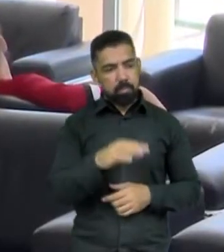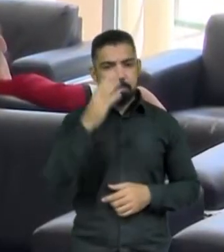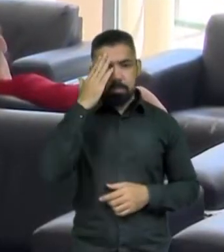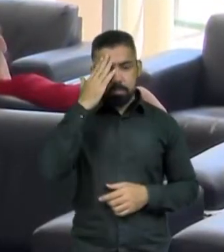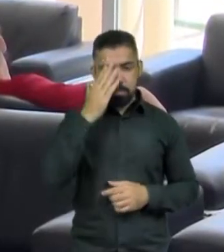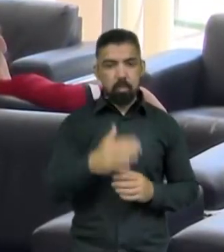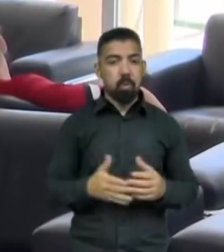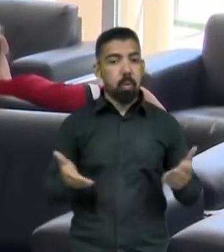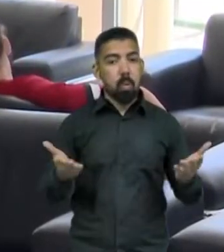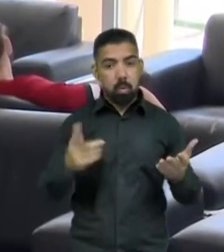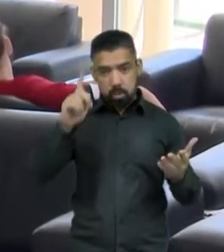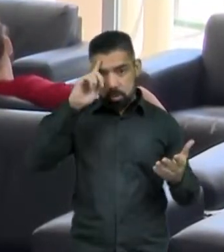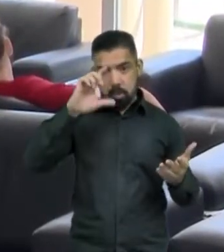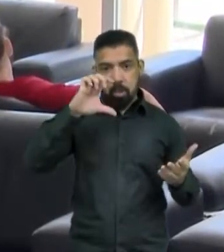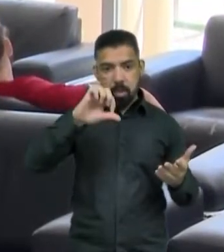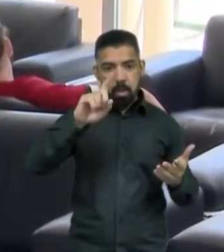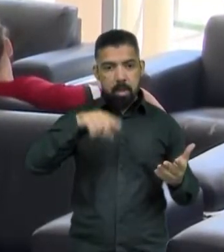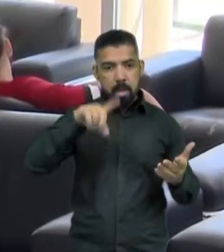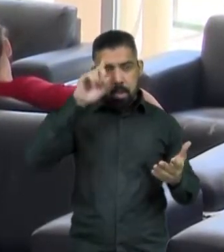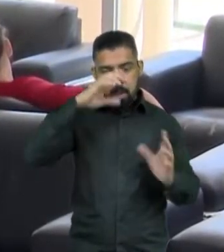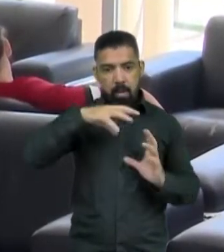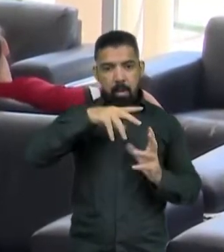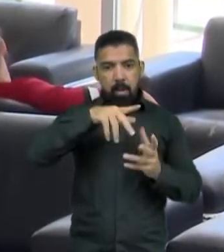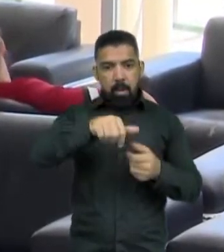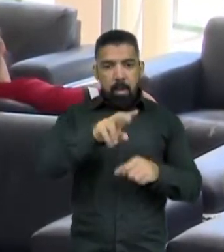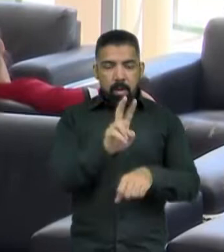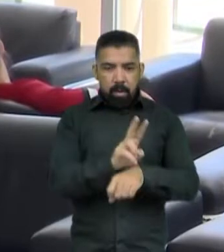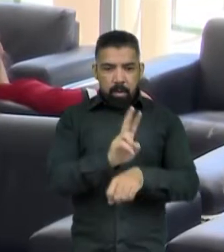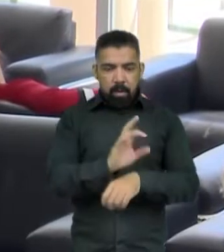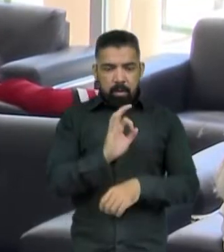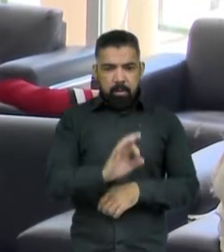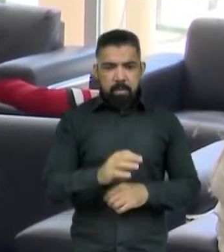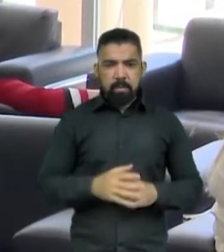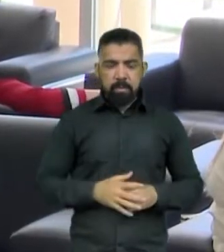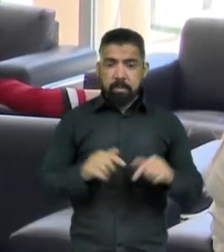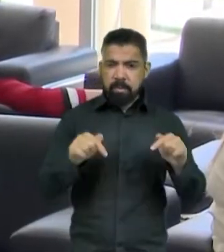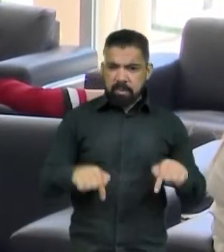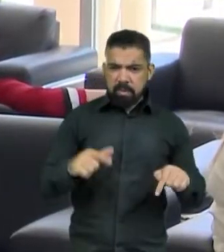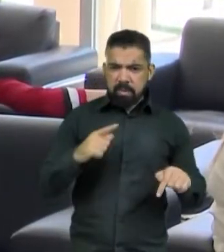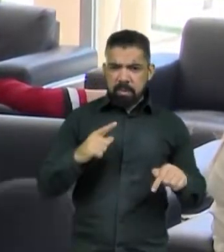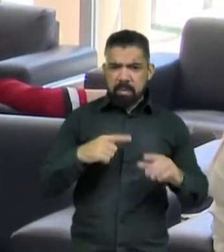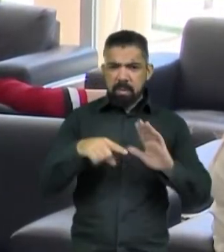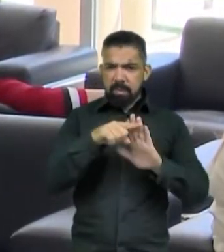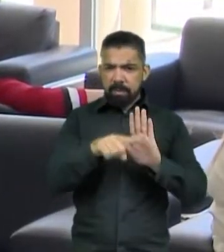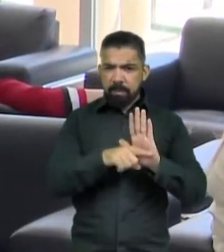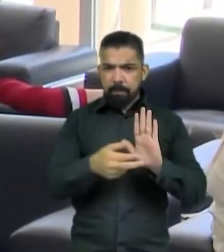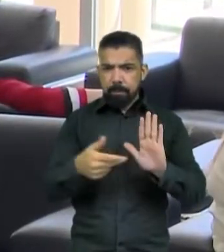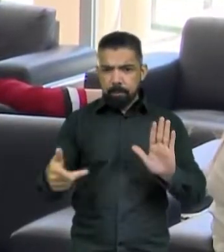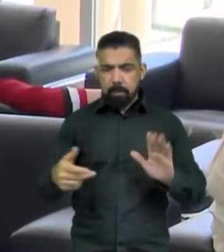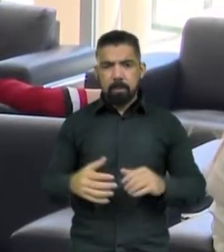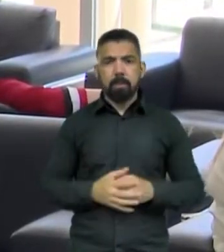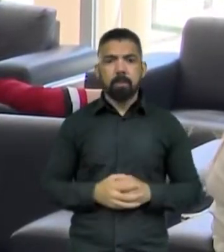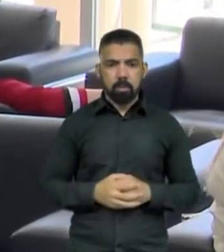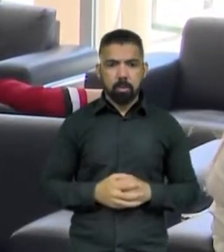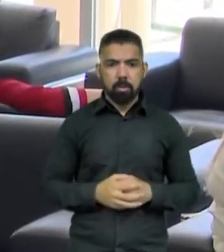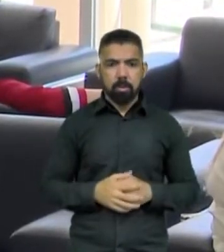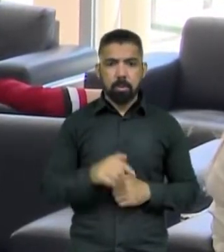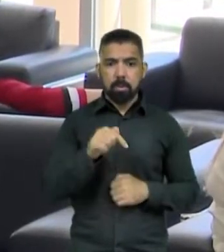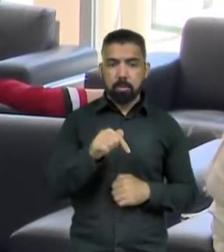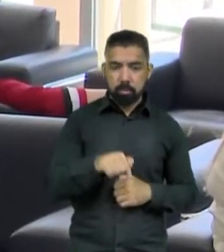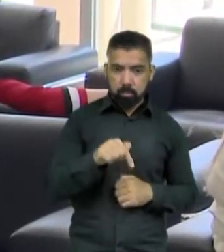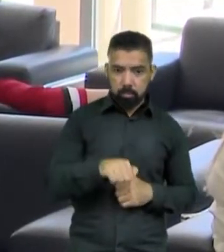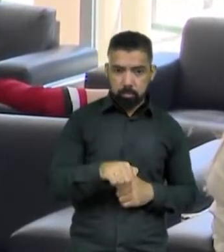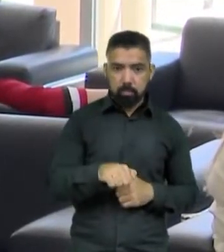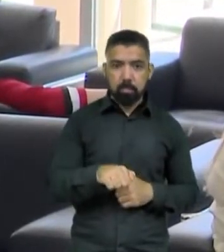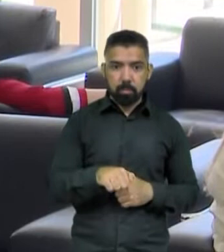Dia Mundial de Prevenção. Né? Aqui na Maternidade Escola, vai ter alguma programação em outro lugar? Tanto na